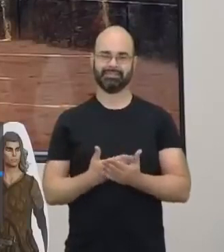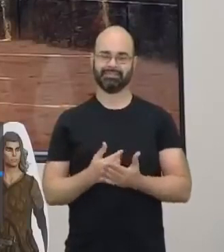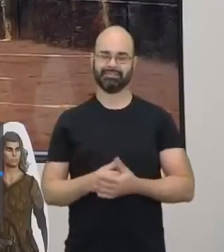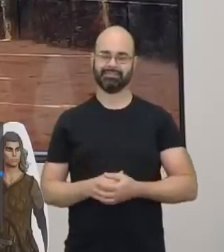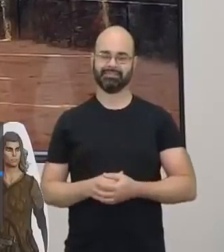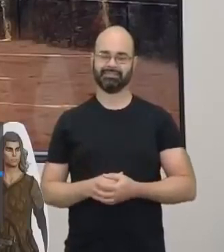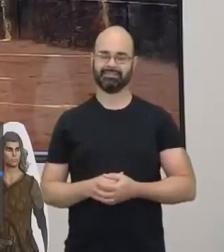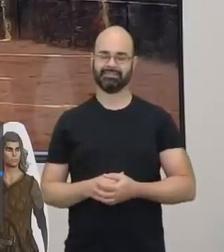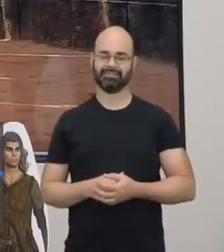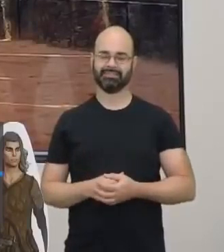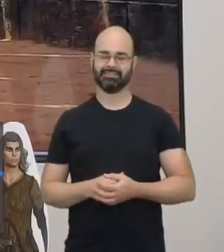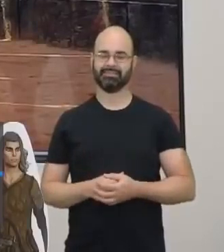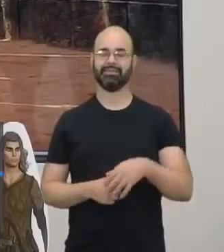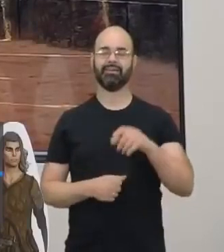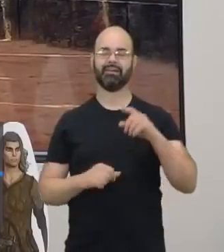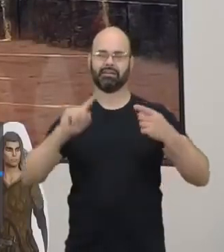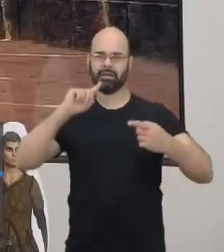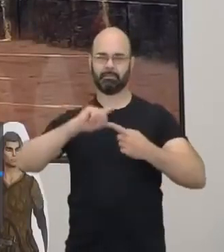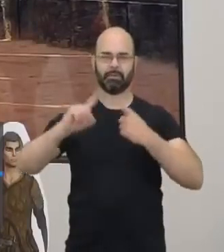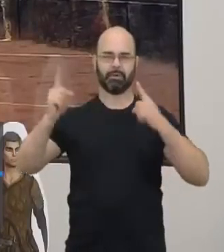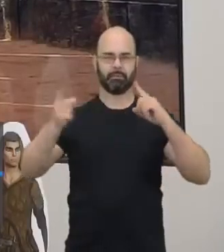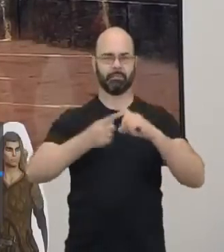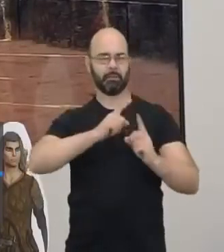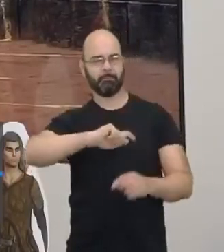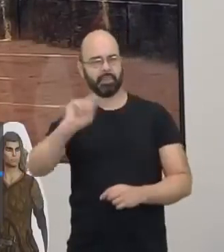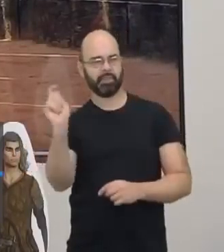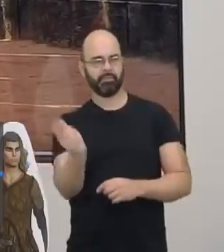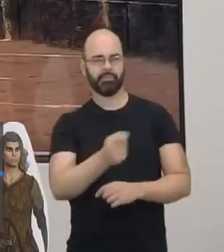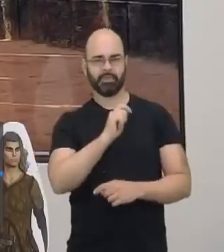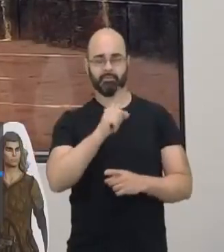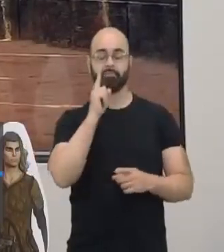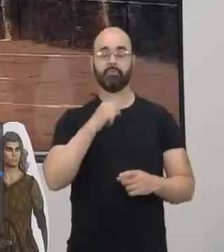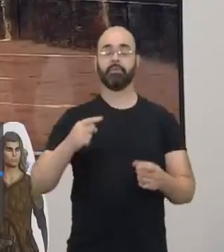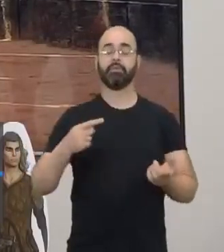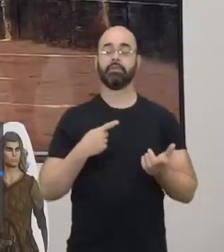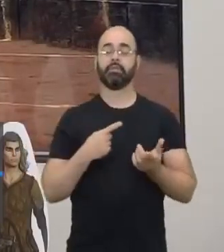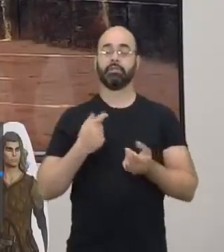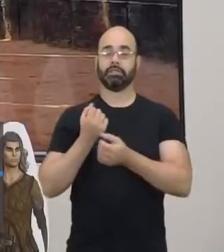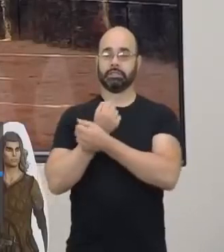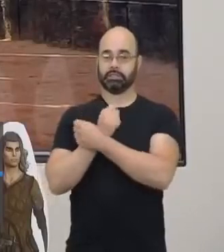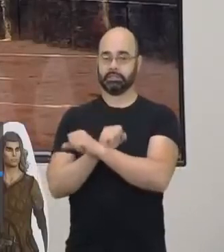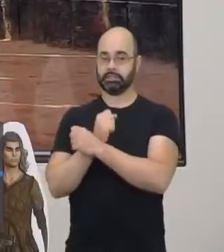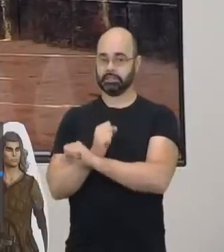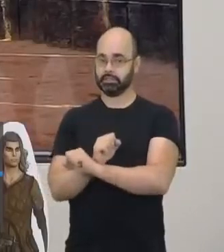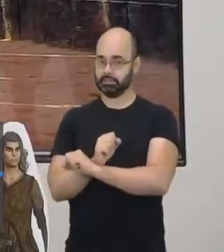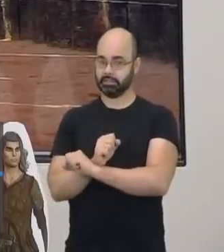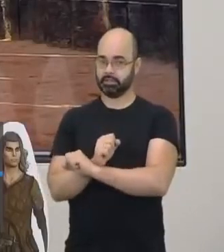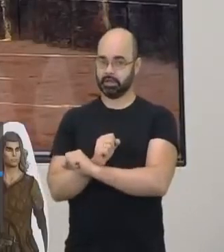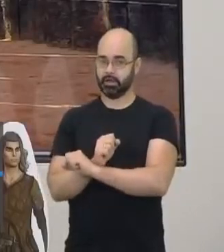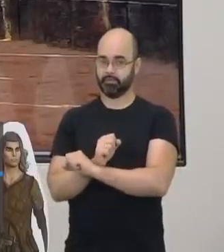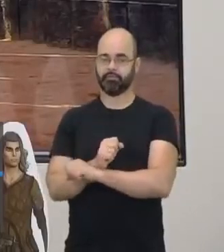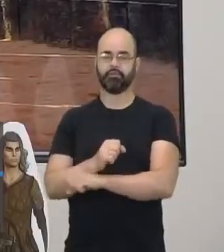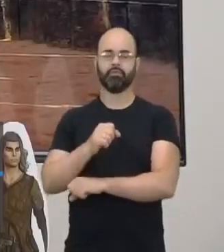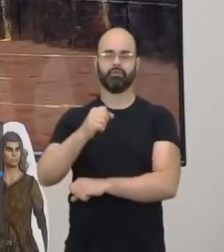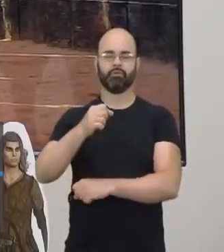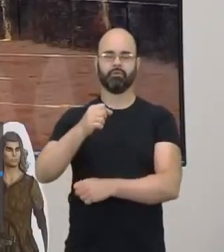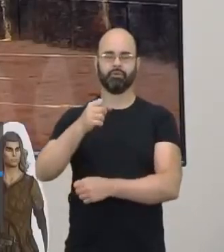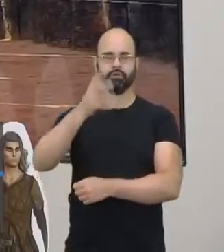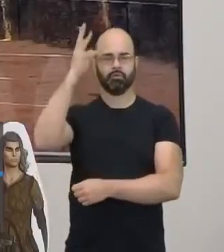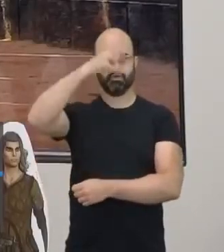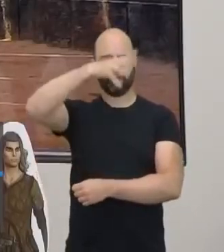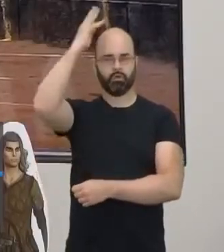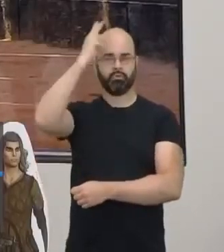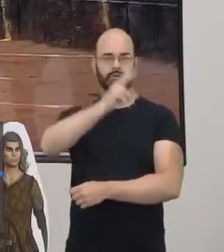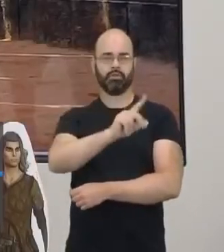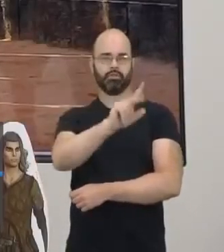o gladiador era um escravo lutador na Roma Antiga. O termo utilizado para definir os escravos